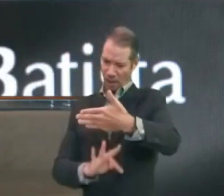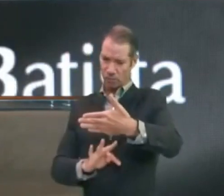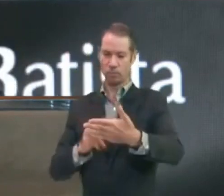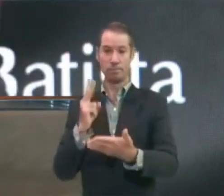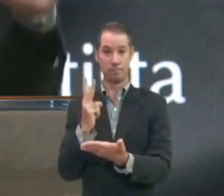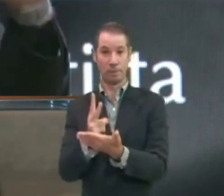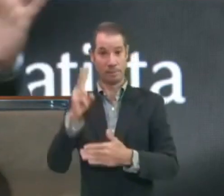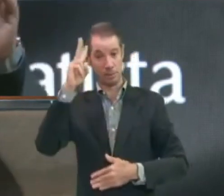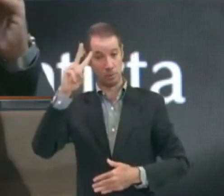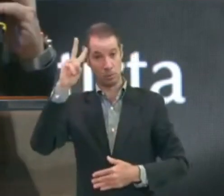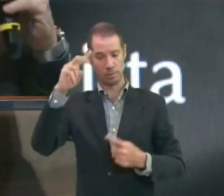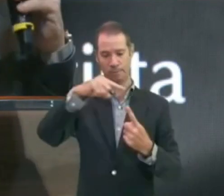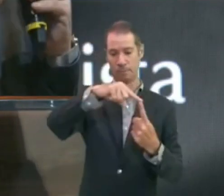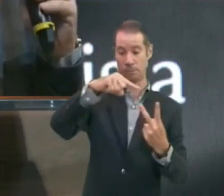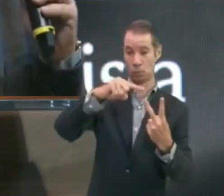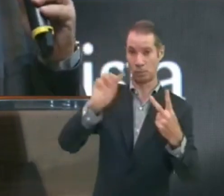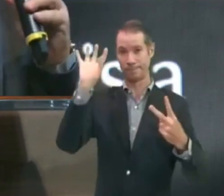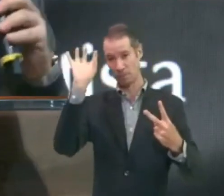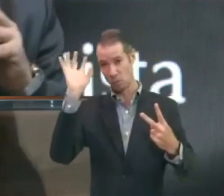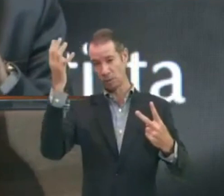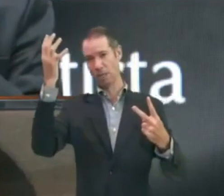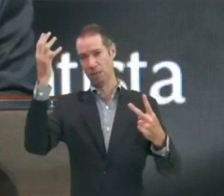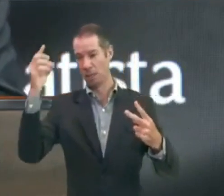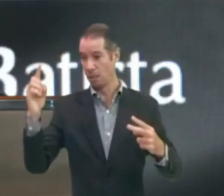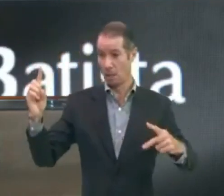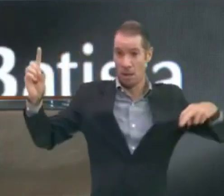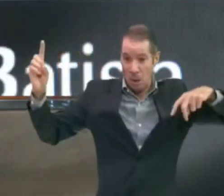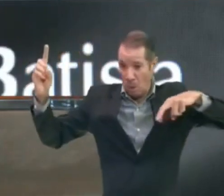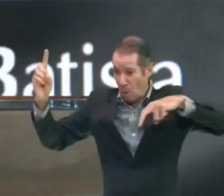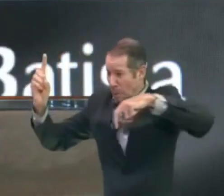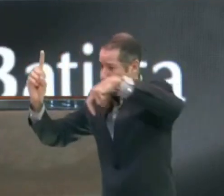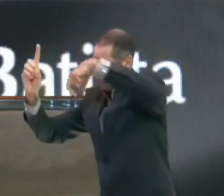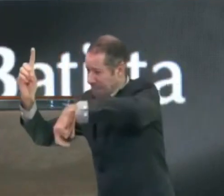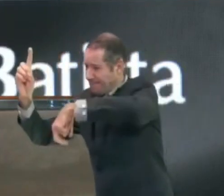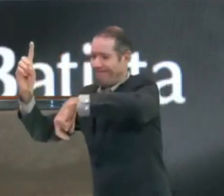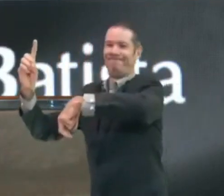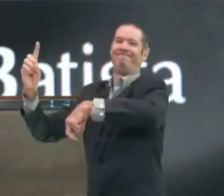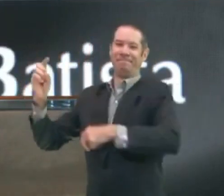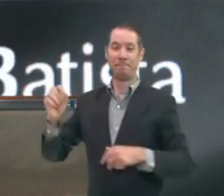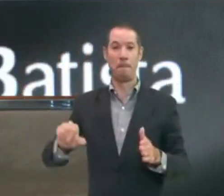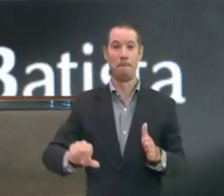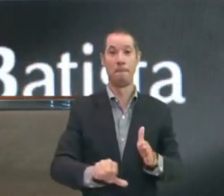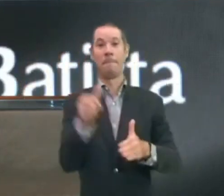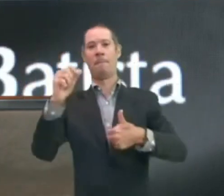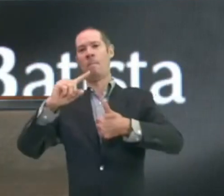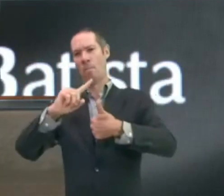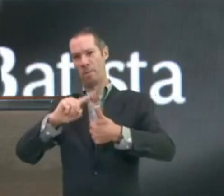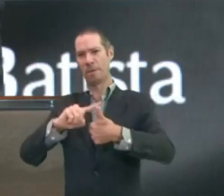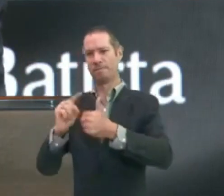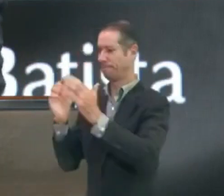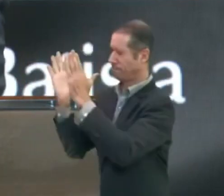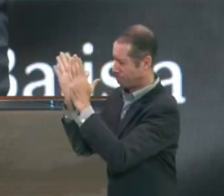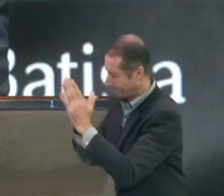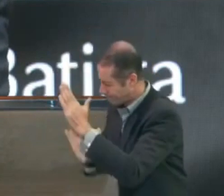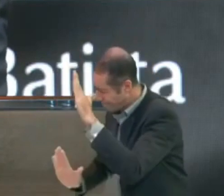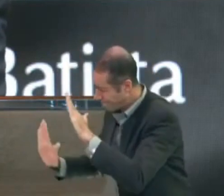história, que 2 coisas aconteceram quando ele se lançou de joelhos. A primeira é que ele adorou